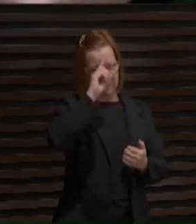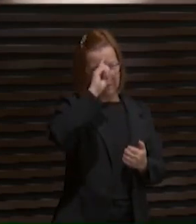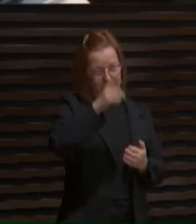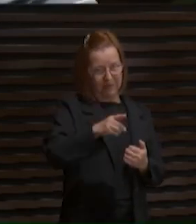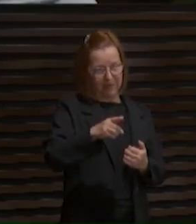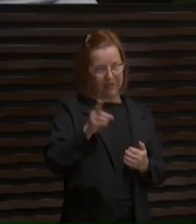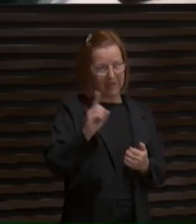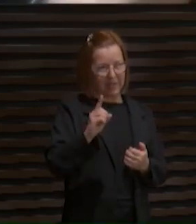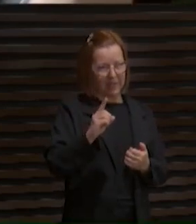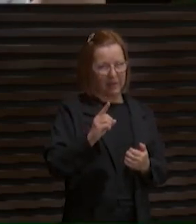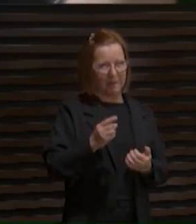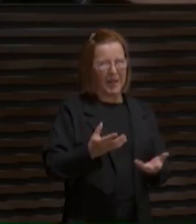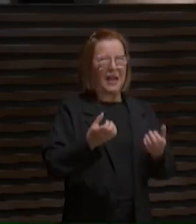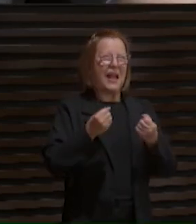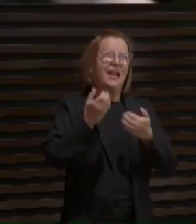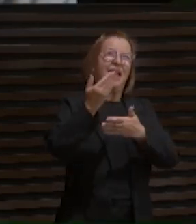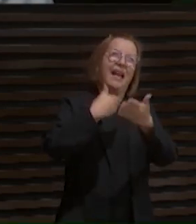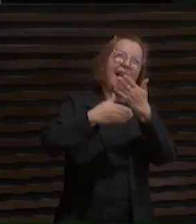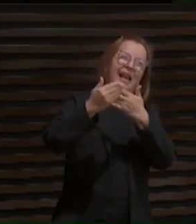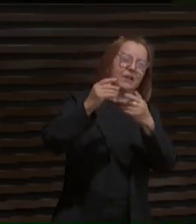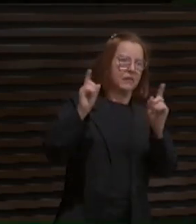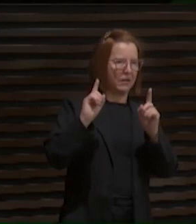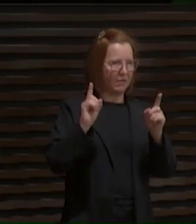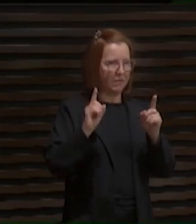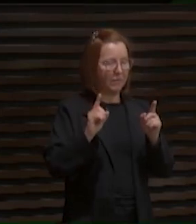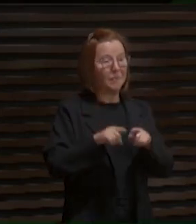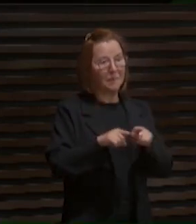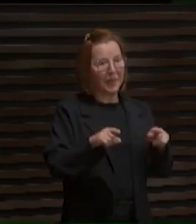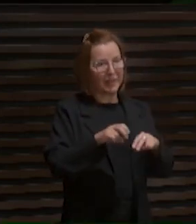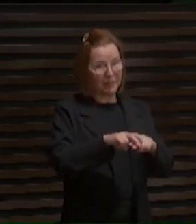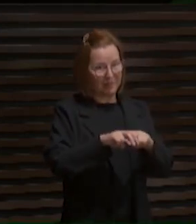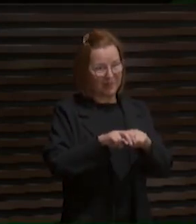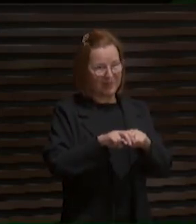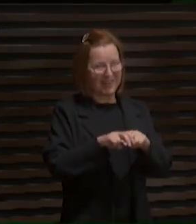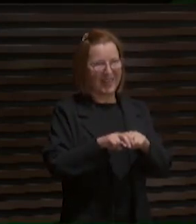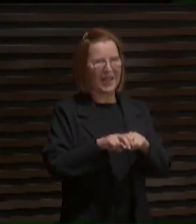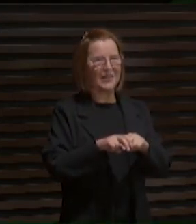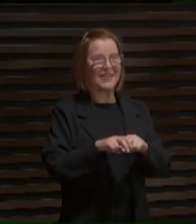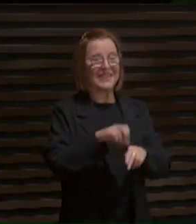mérito diante de Cristo ou ganhe galardão. Os imperativos é por causa dos méritos de Cristo.